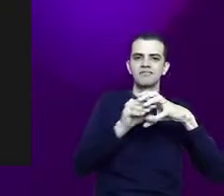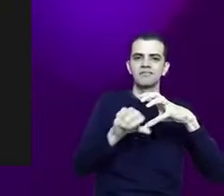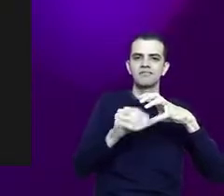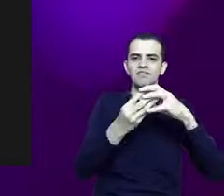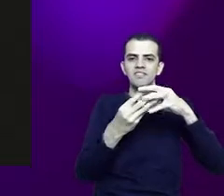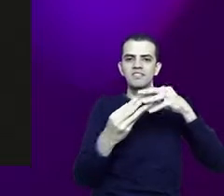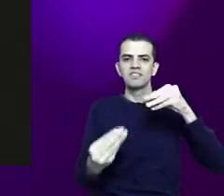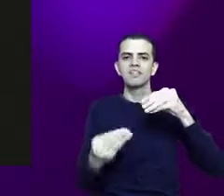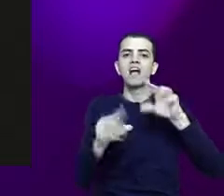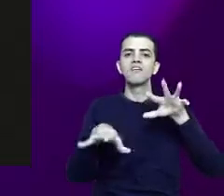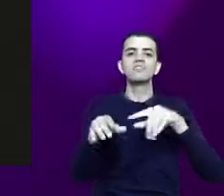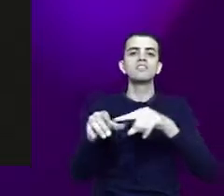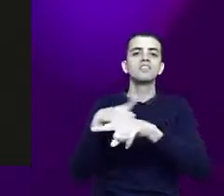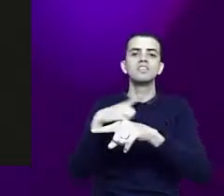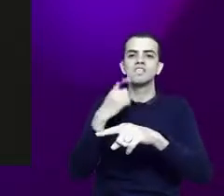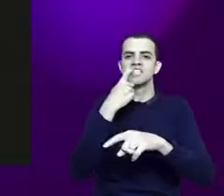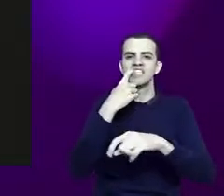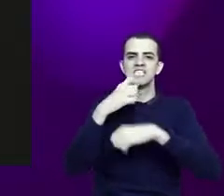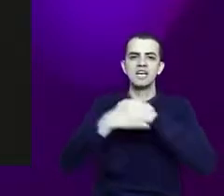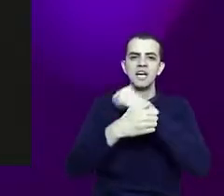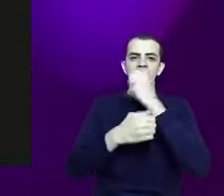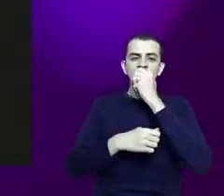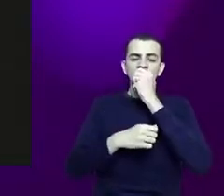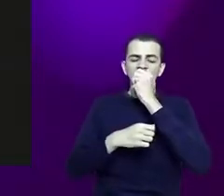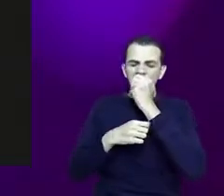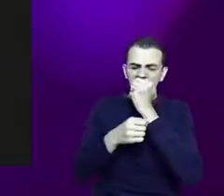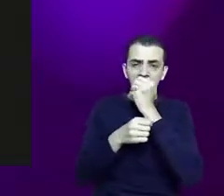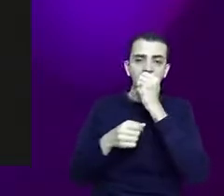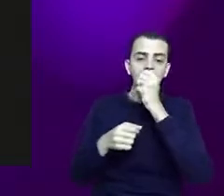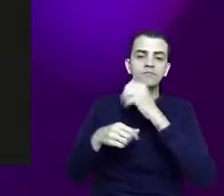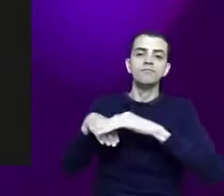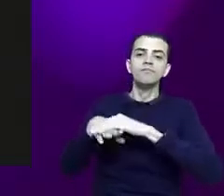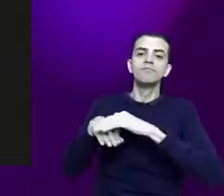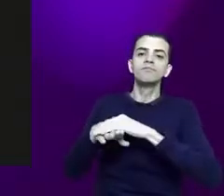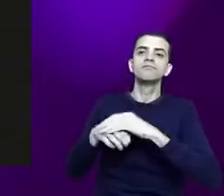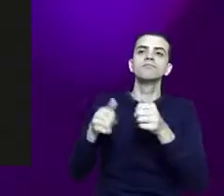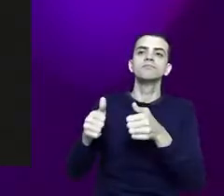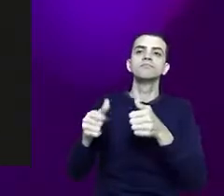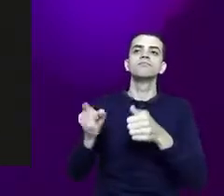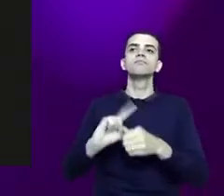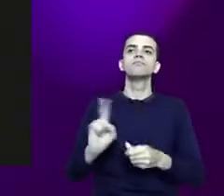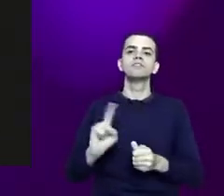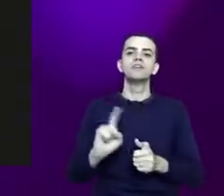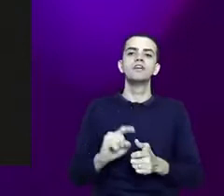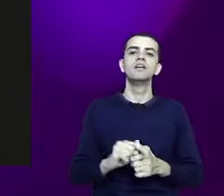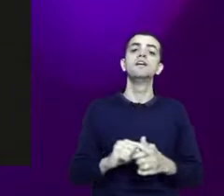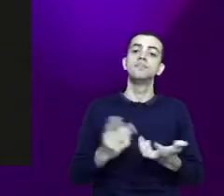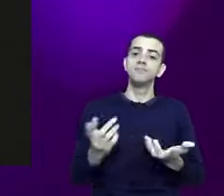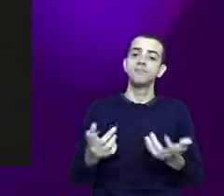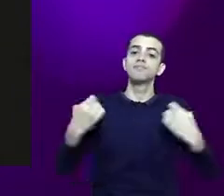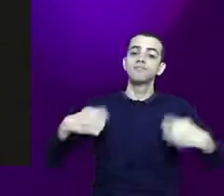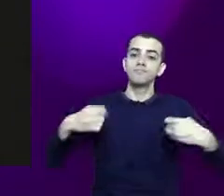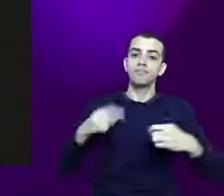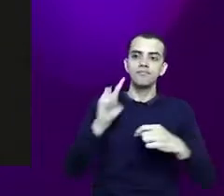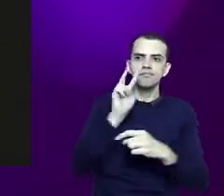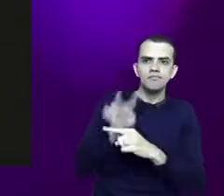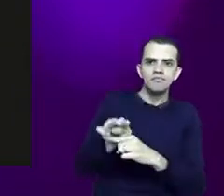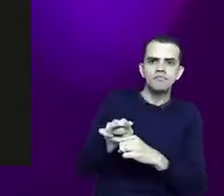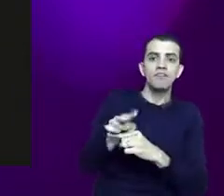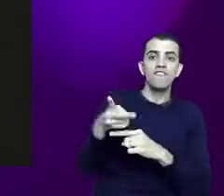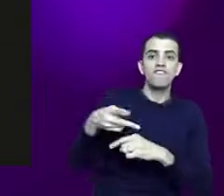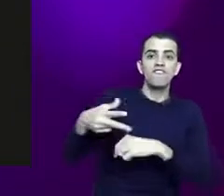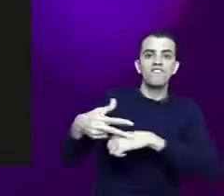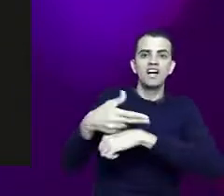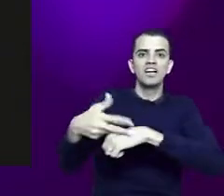estoque ósseo, tendendo à verticalização. Tudo isso são alterações anatômicas que nós devemos nos deparar quando operamos